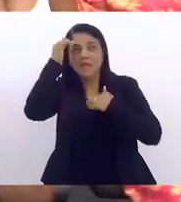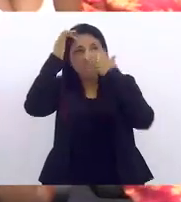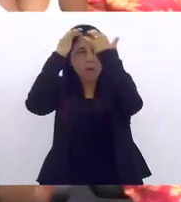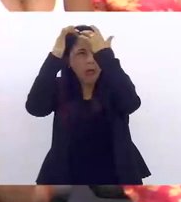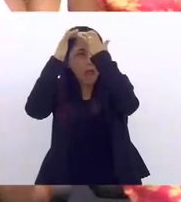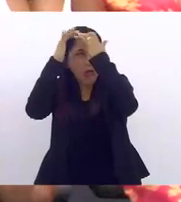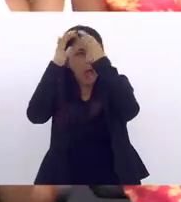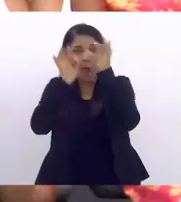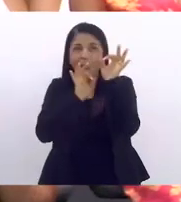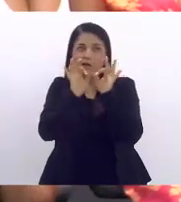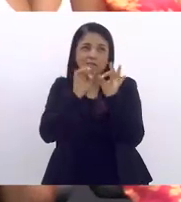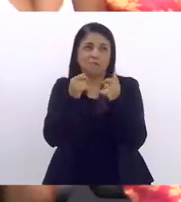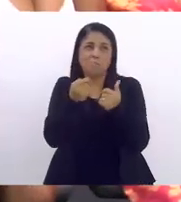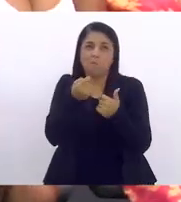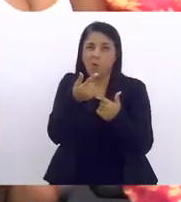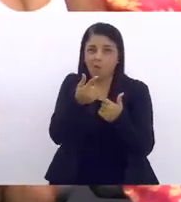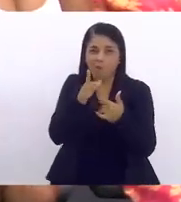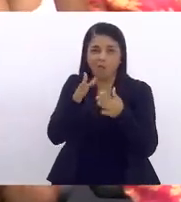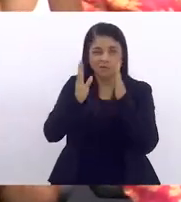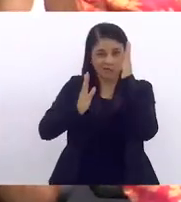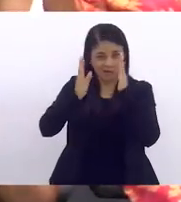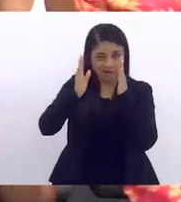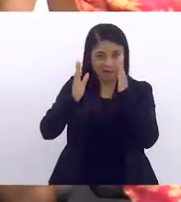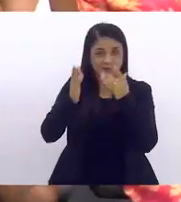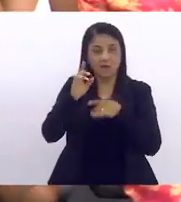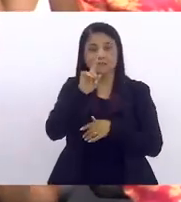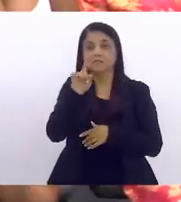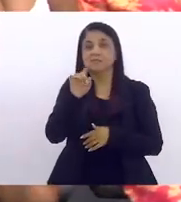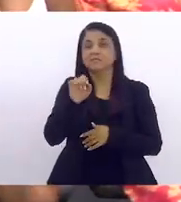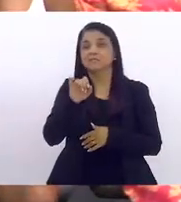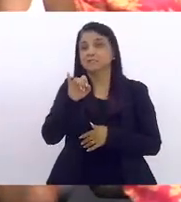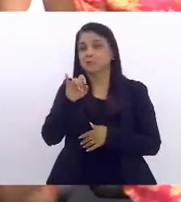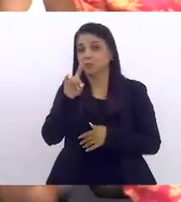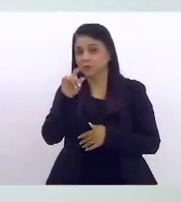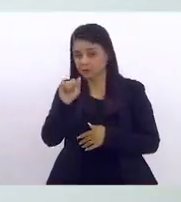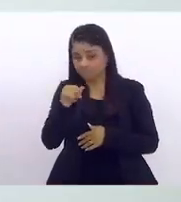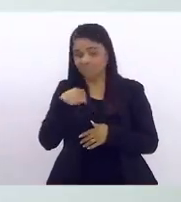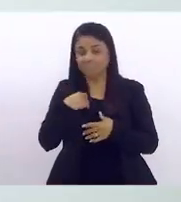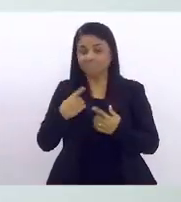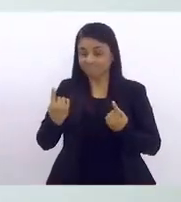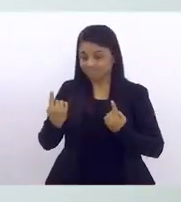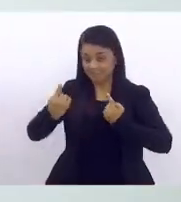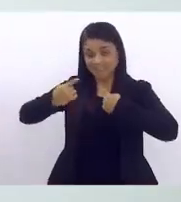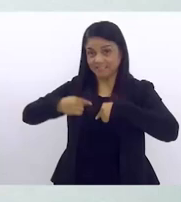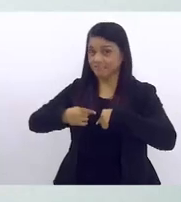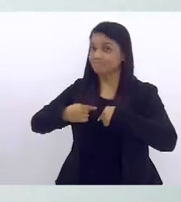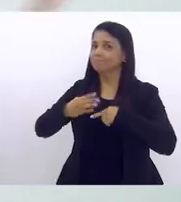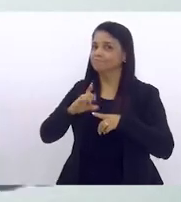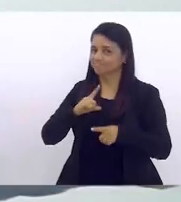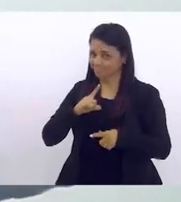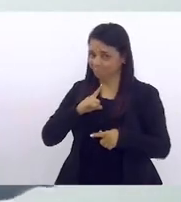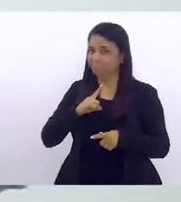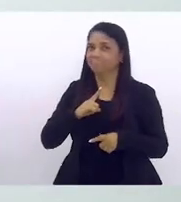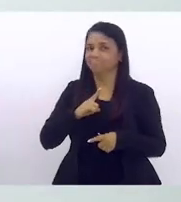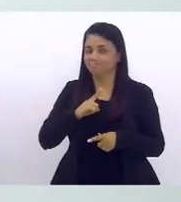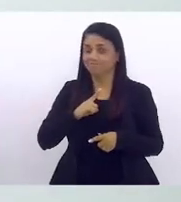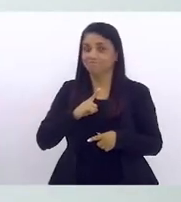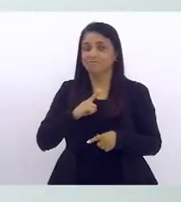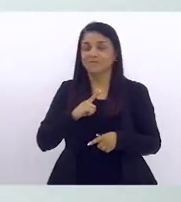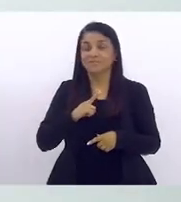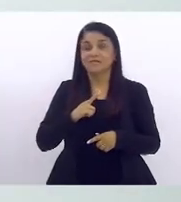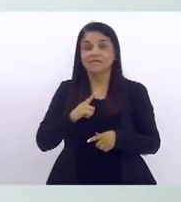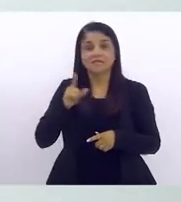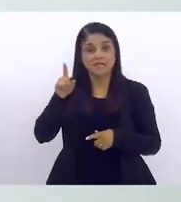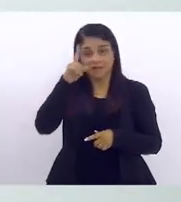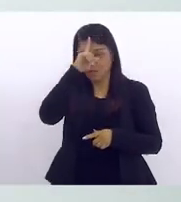menos organizadas que eram à época de Zilda. Foi um desafio. E lá nós